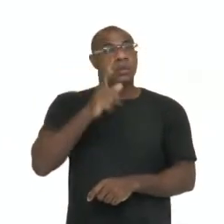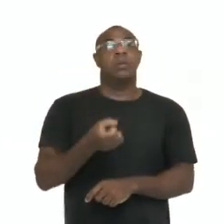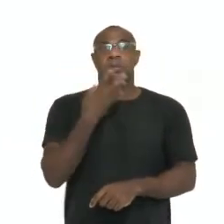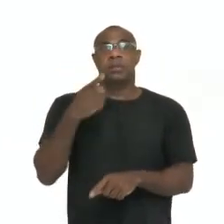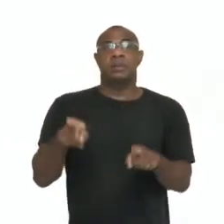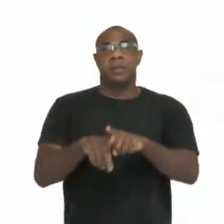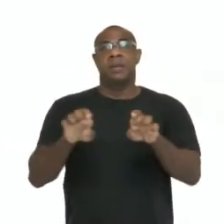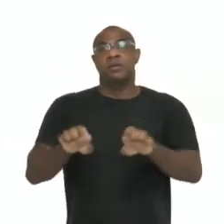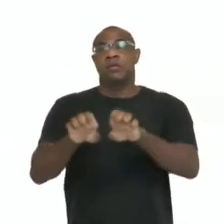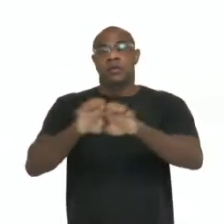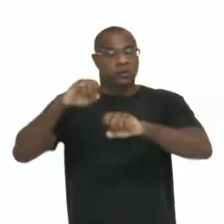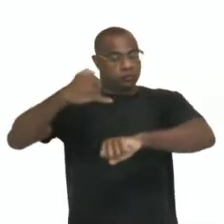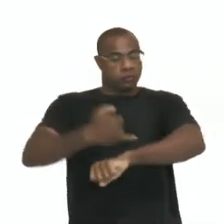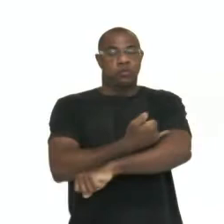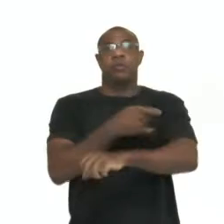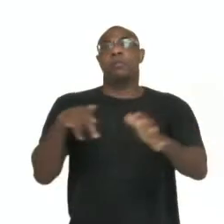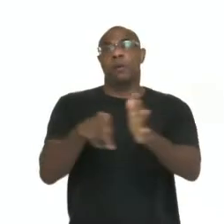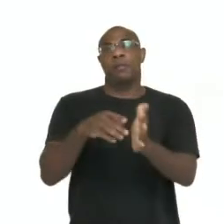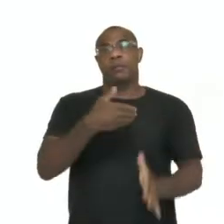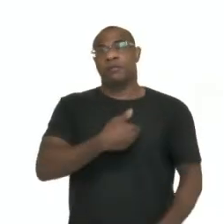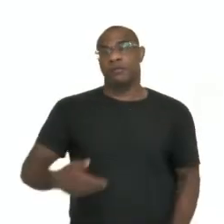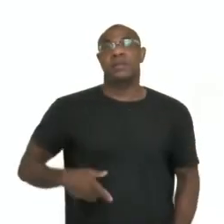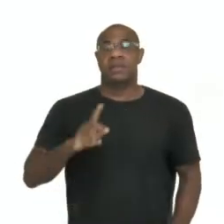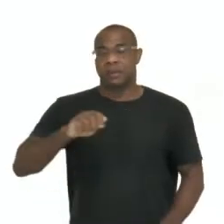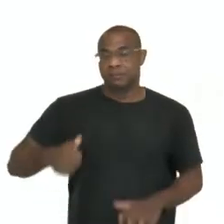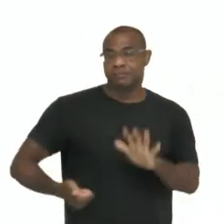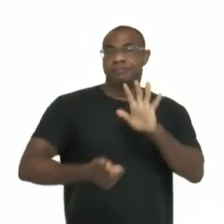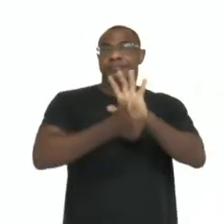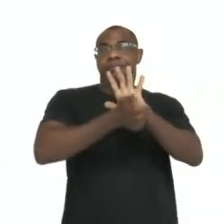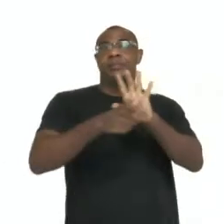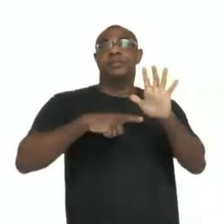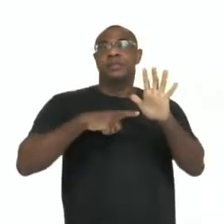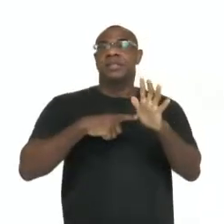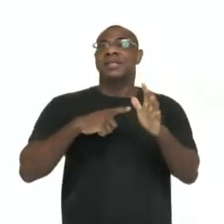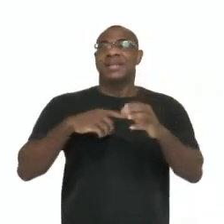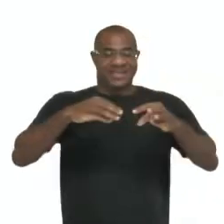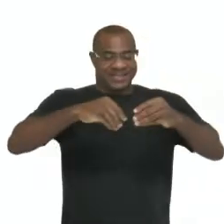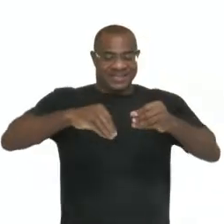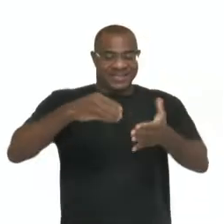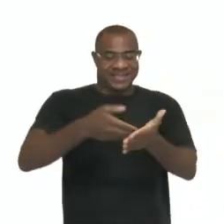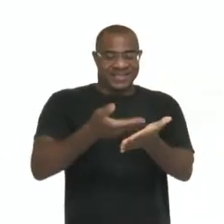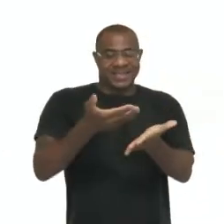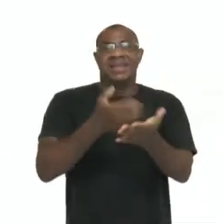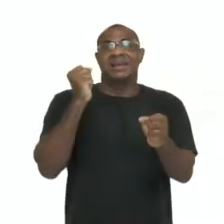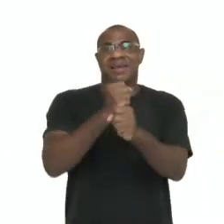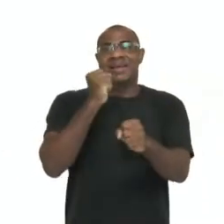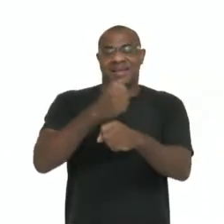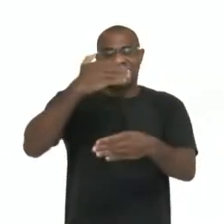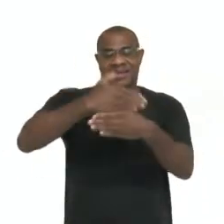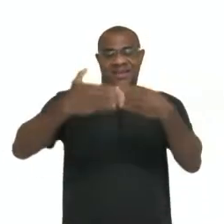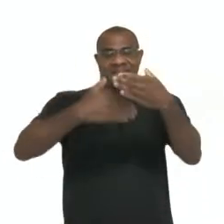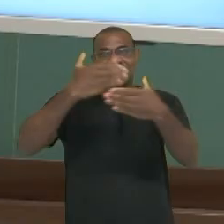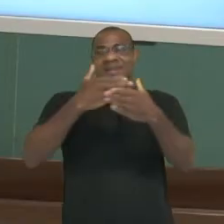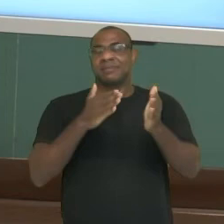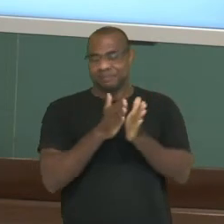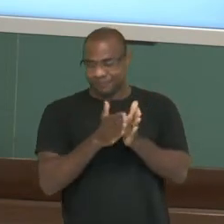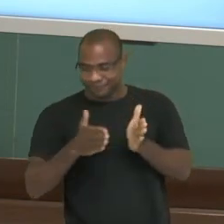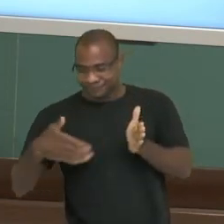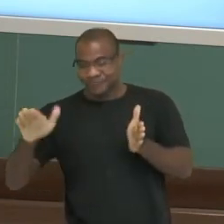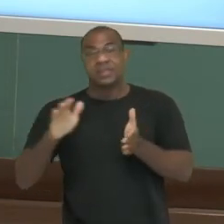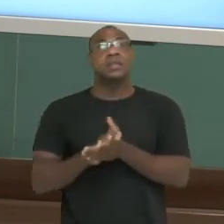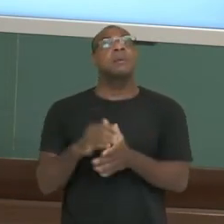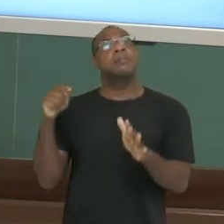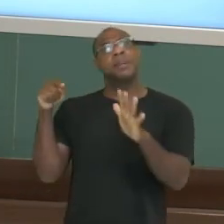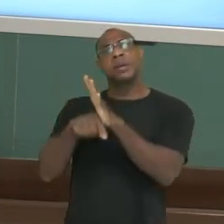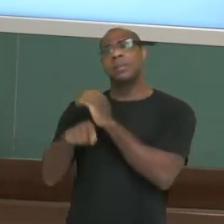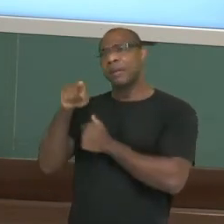infraestrutura do governo, que afetaram positivamente a produção de cimento, de materiais de construção e assim por diante. Pergunta